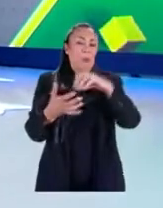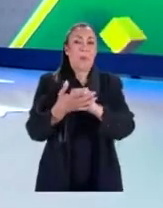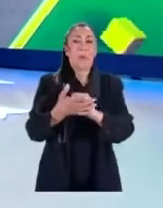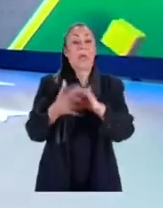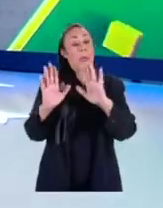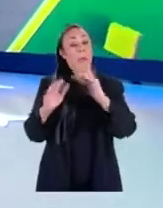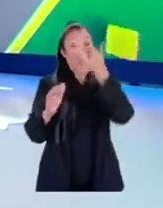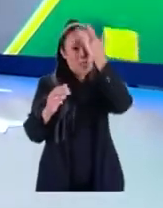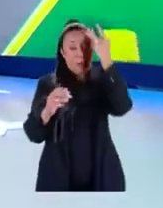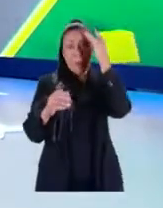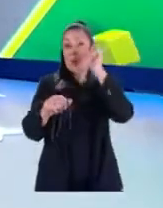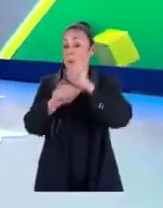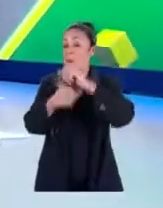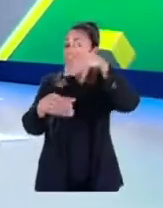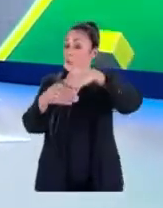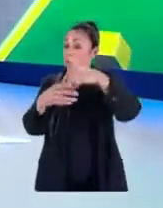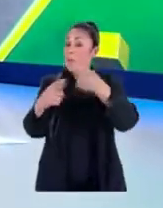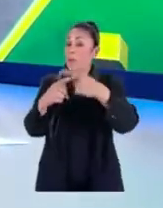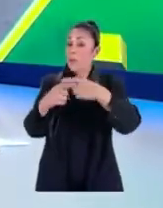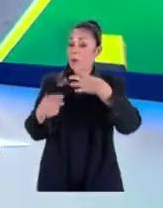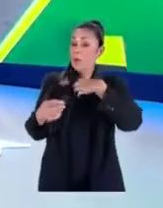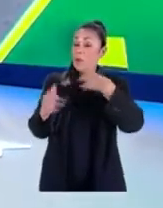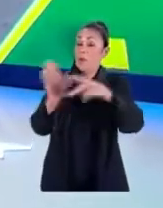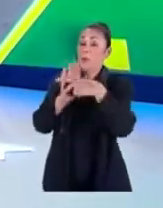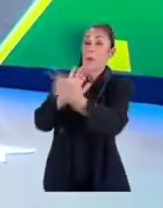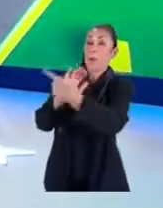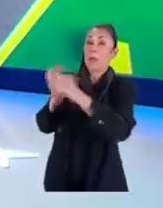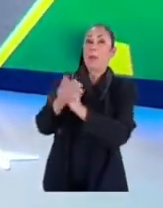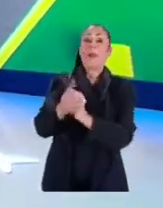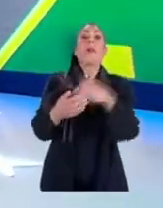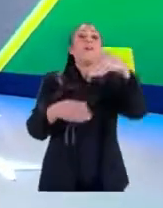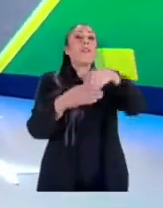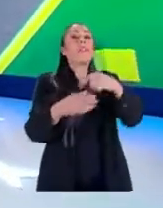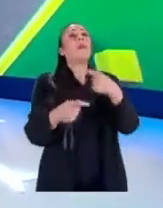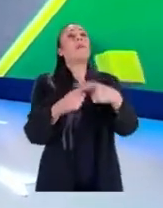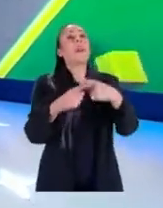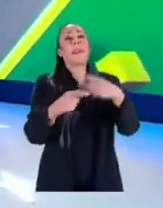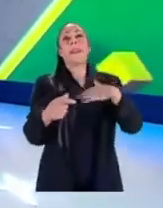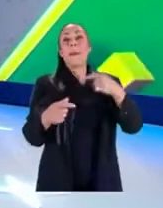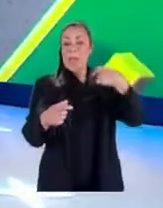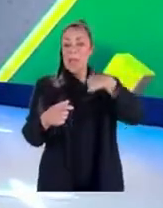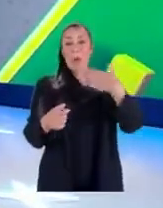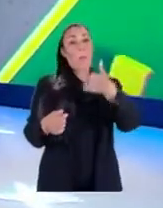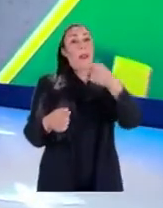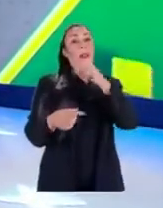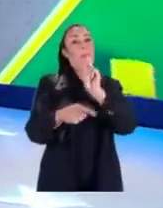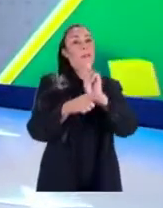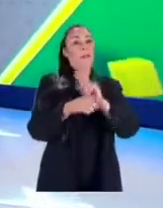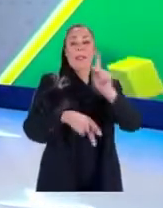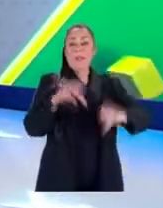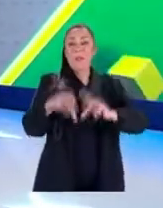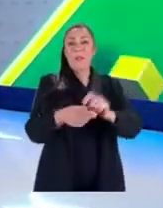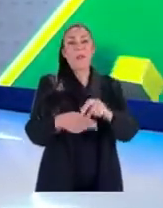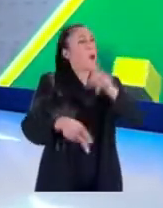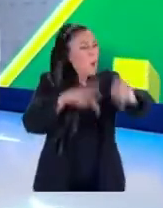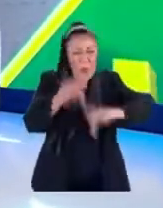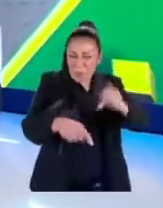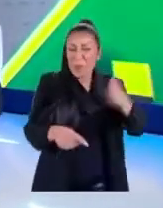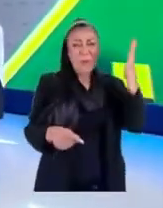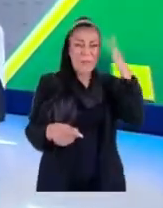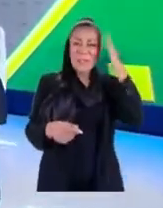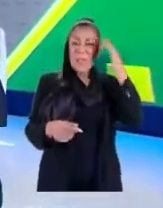de votar no Bolsonaro por causa do jeitão dele. Ele vai votar porque sabe que eu sou melhor que ele para cuidar do povo. O povo sabe que eu sou